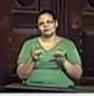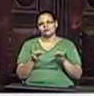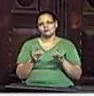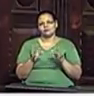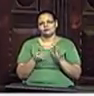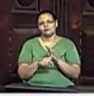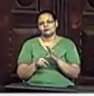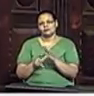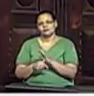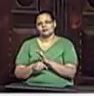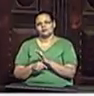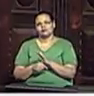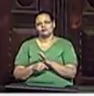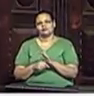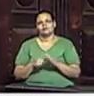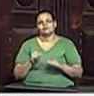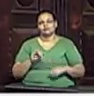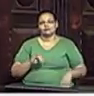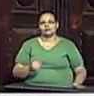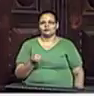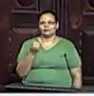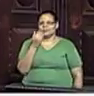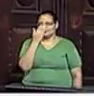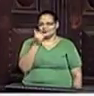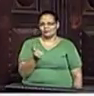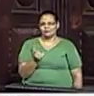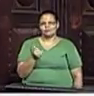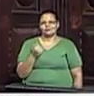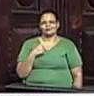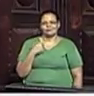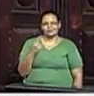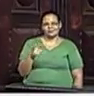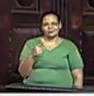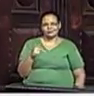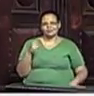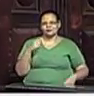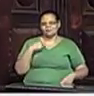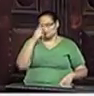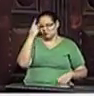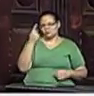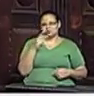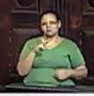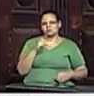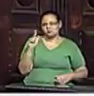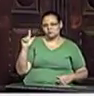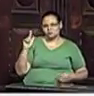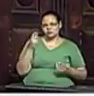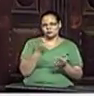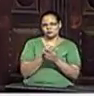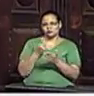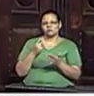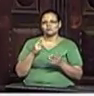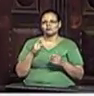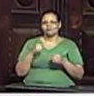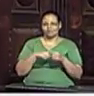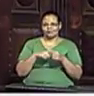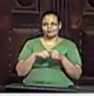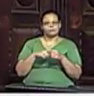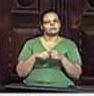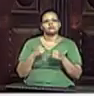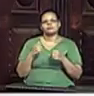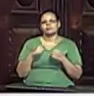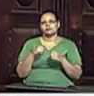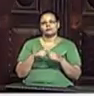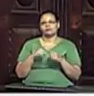produtos roubados, que se aproveitem de receptadores. Isso é fundamental, é um elo que se tem que